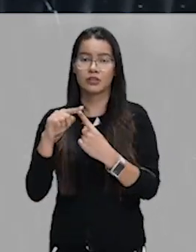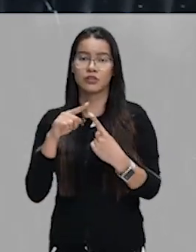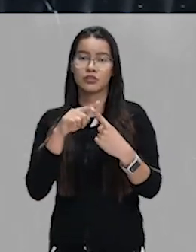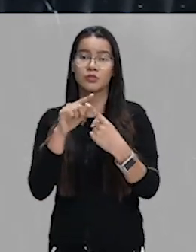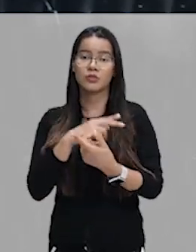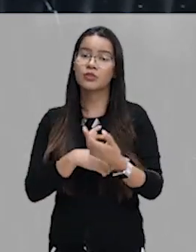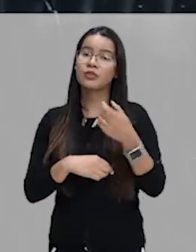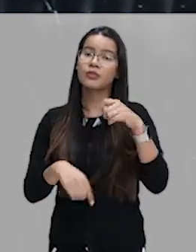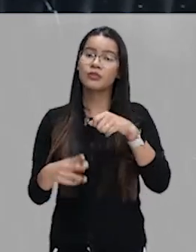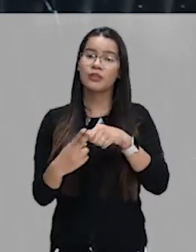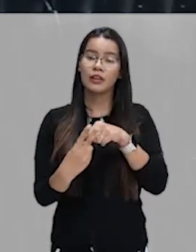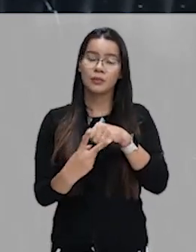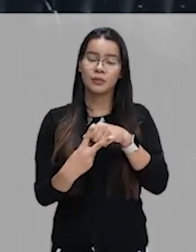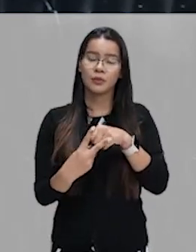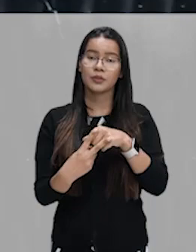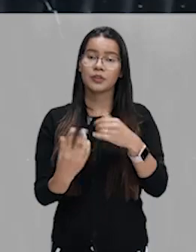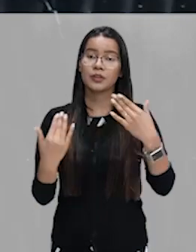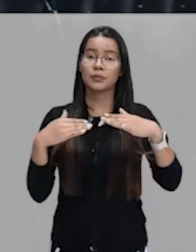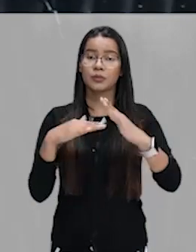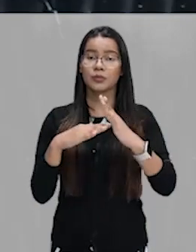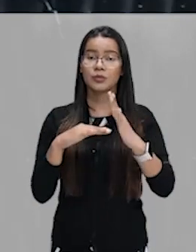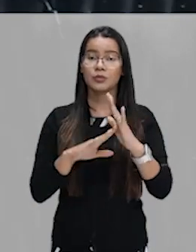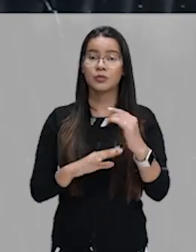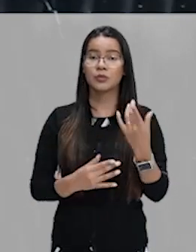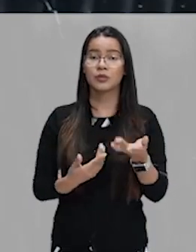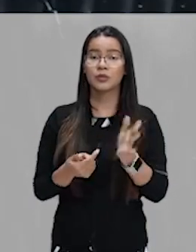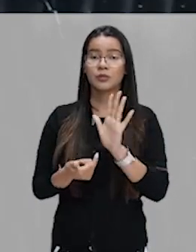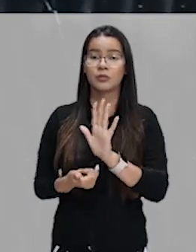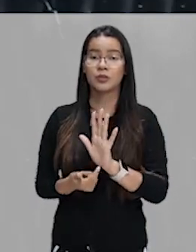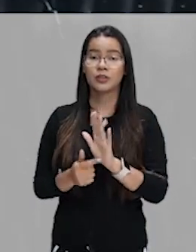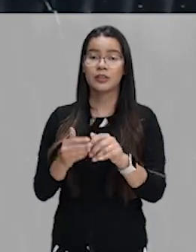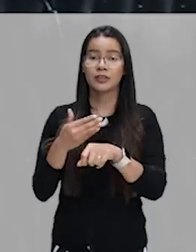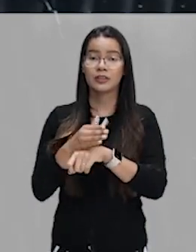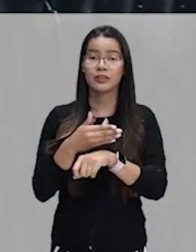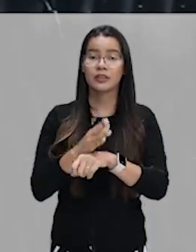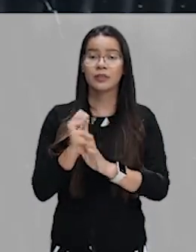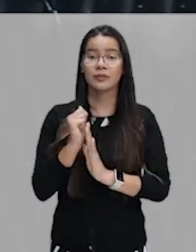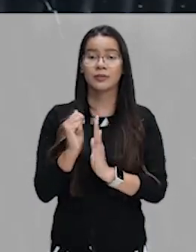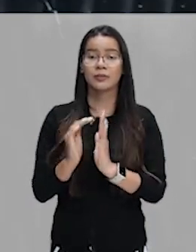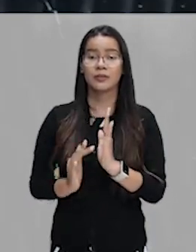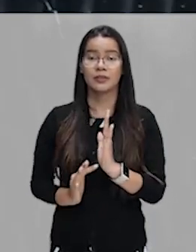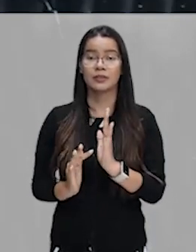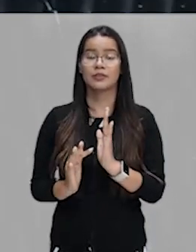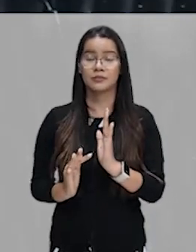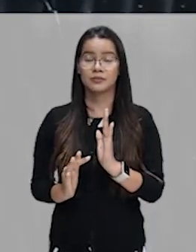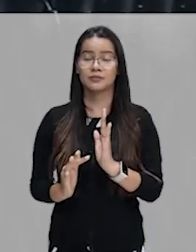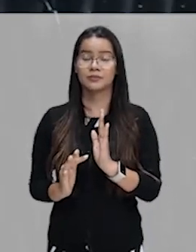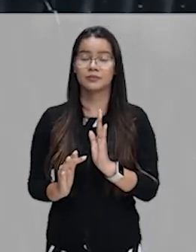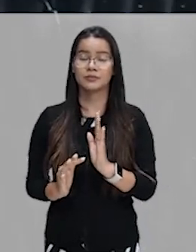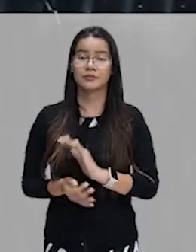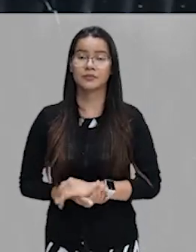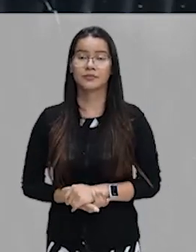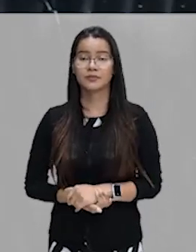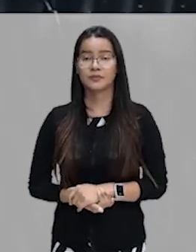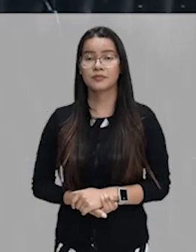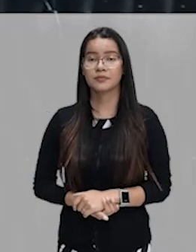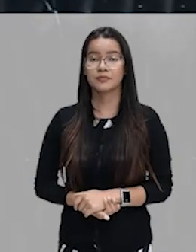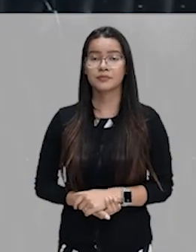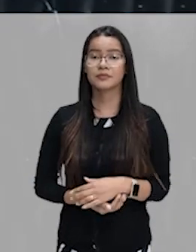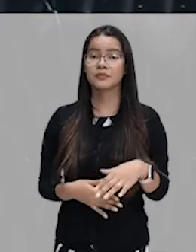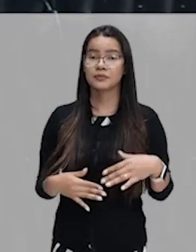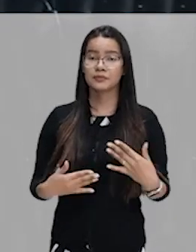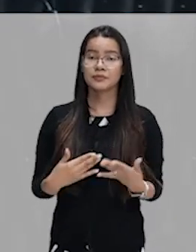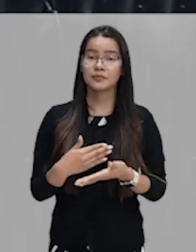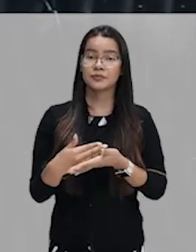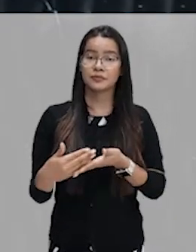por último, eu mostro para vocês alguns exercícios para prática de gramática, considerando esse conteúdo. Para